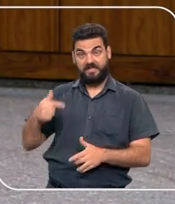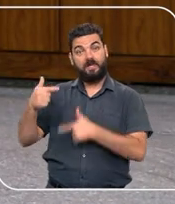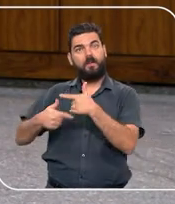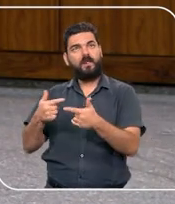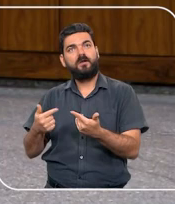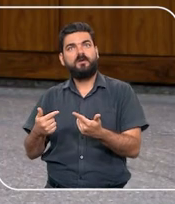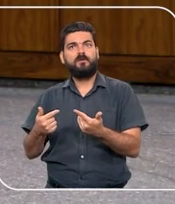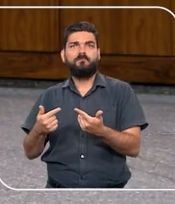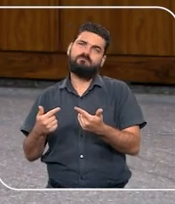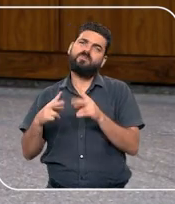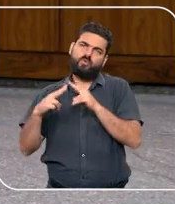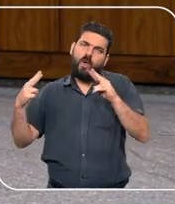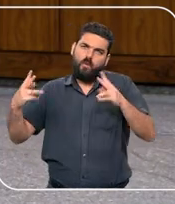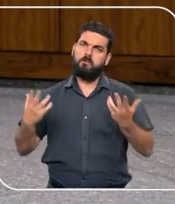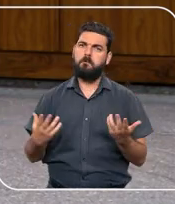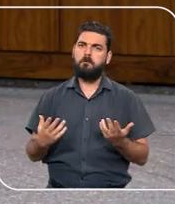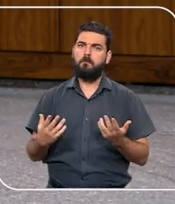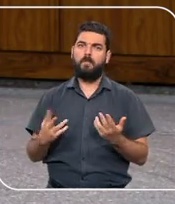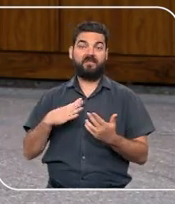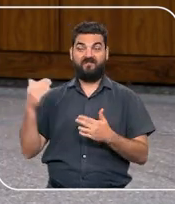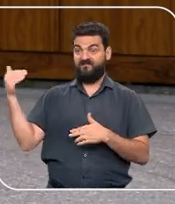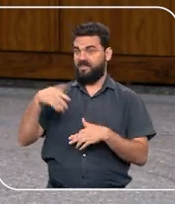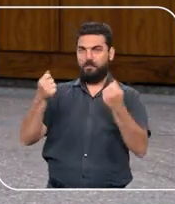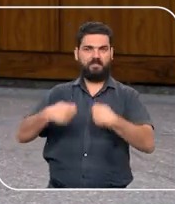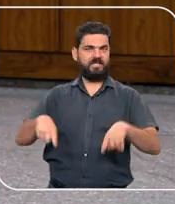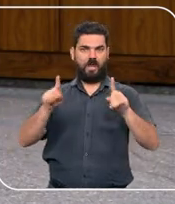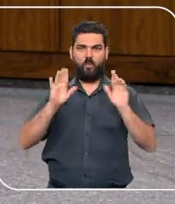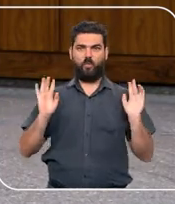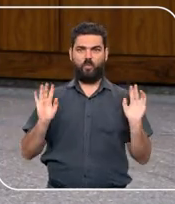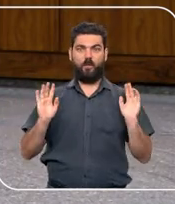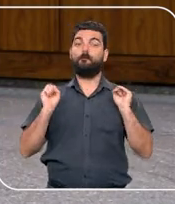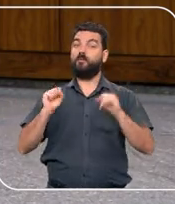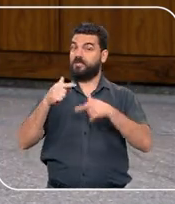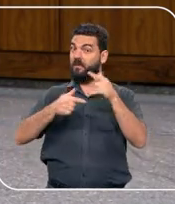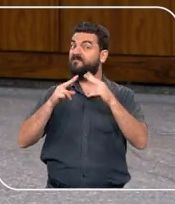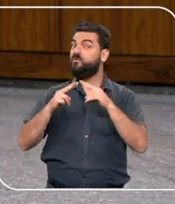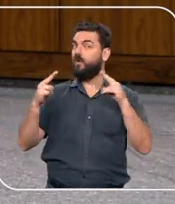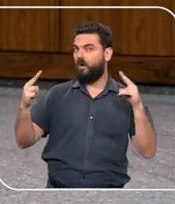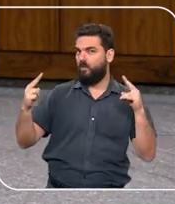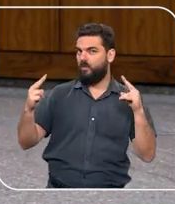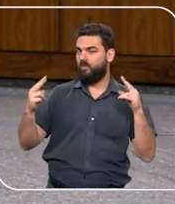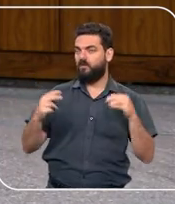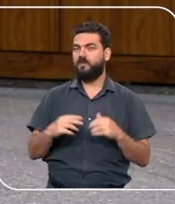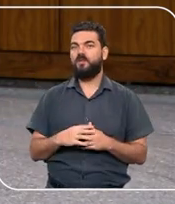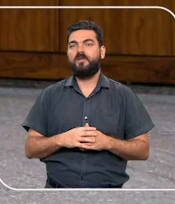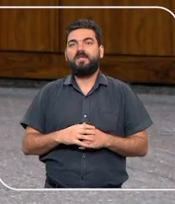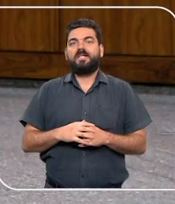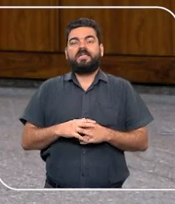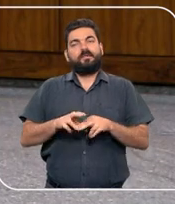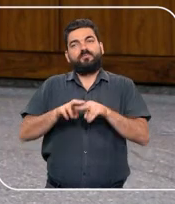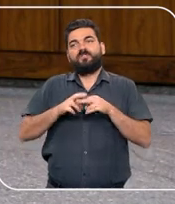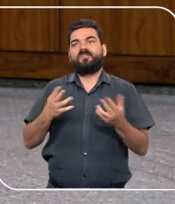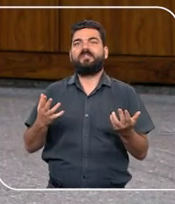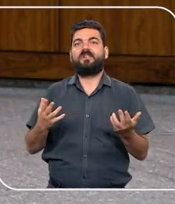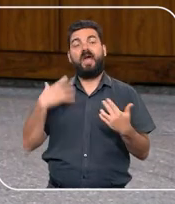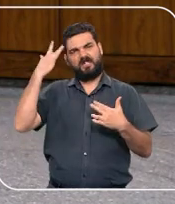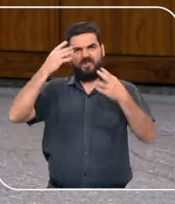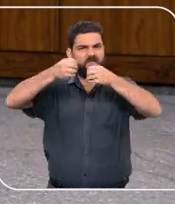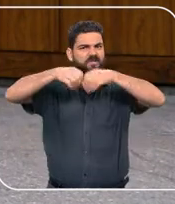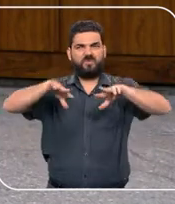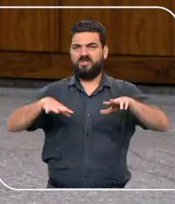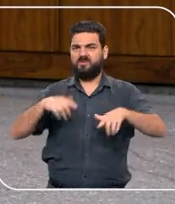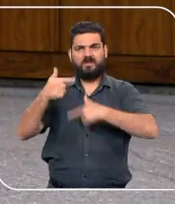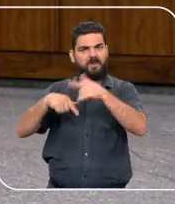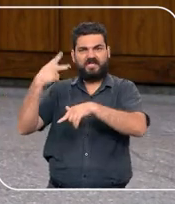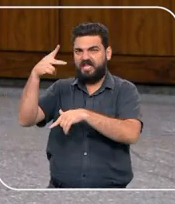convocados vão atuar de forma remota ou seja não precisarão se deslocar para o STJ em Brasília e por isso não